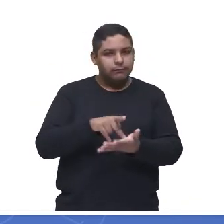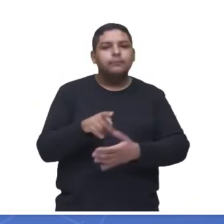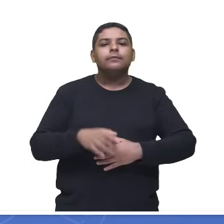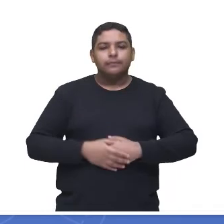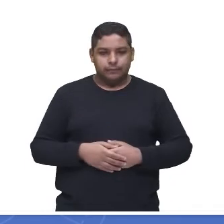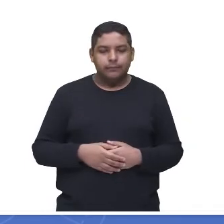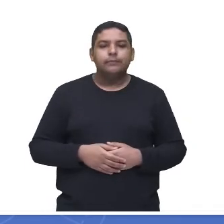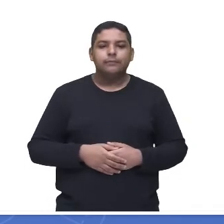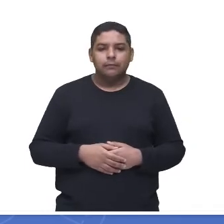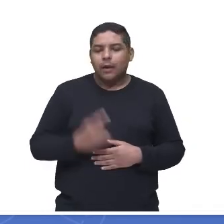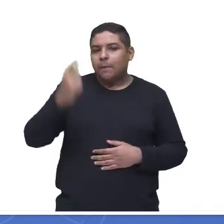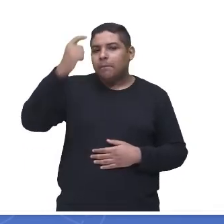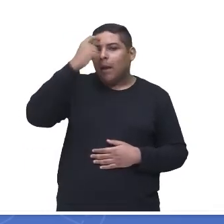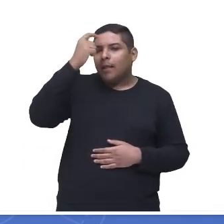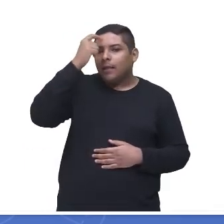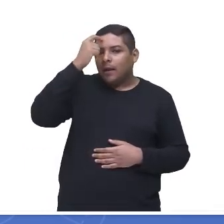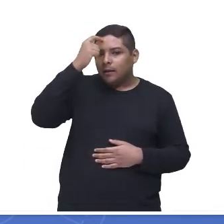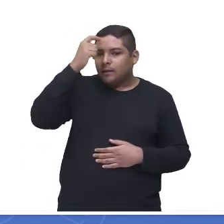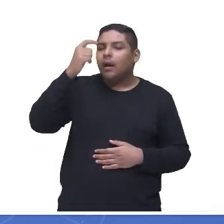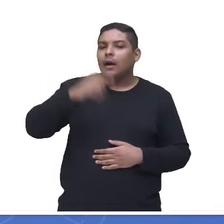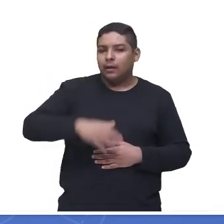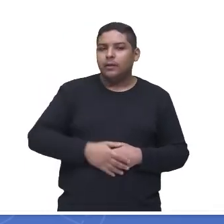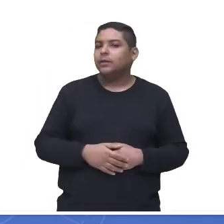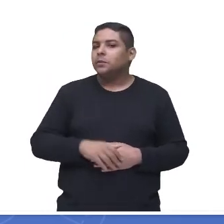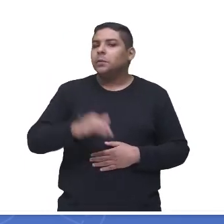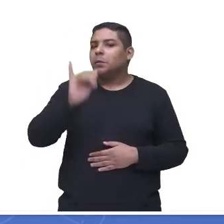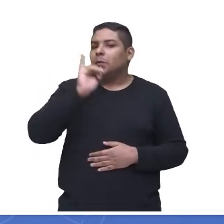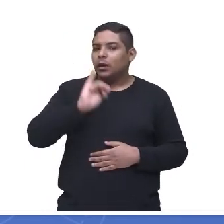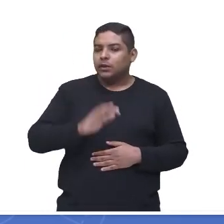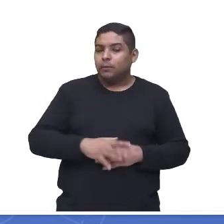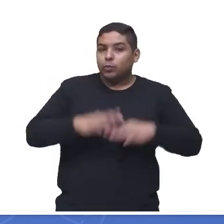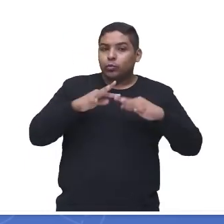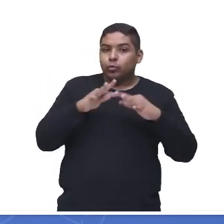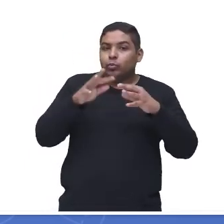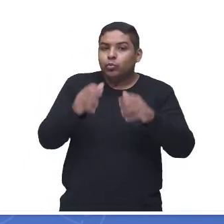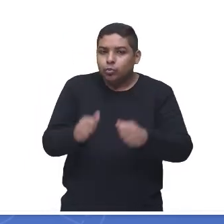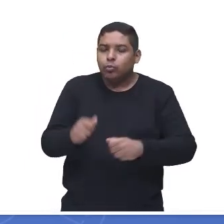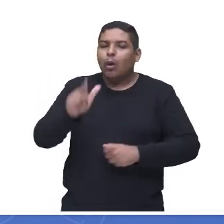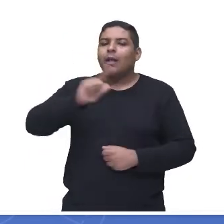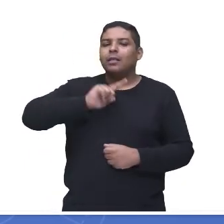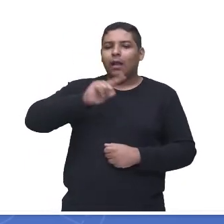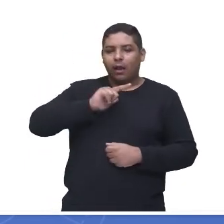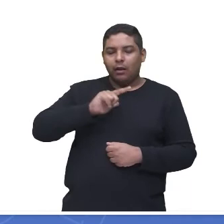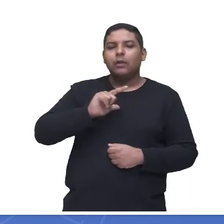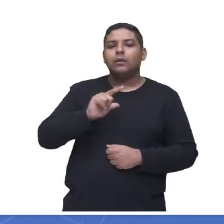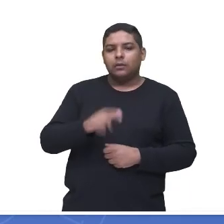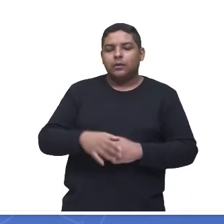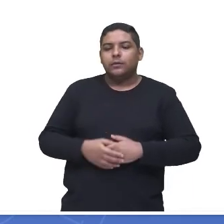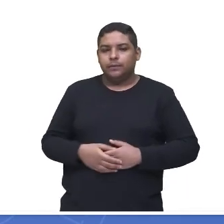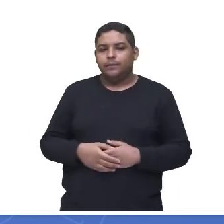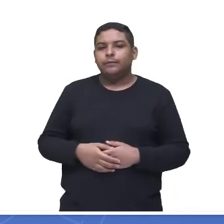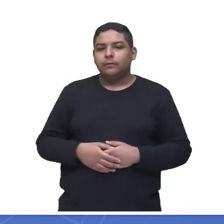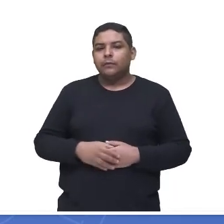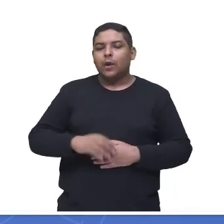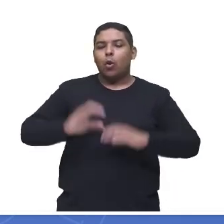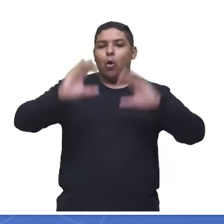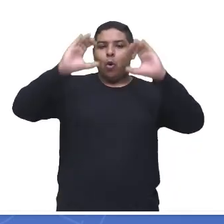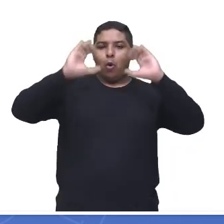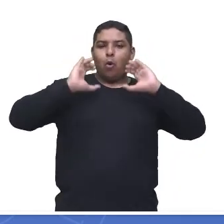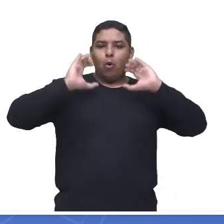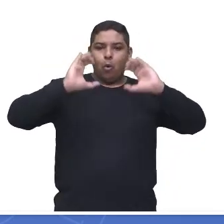fala de mentalidade, nós estamos falando de tudo aquilo que tem a ver com o comportamento,